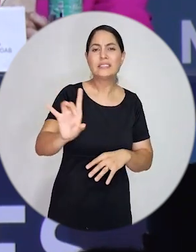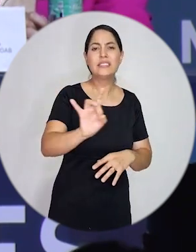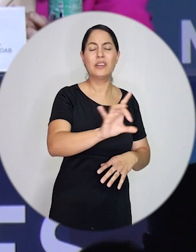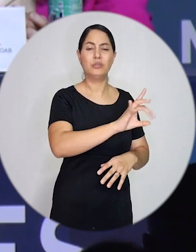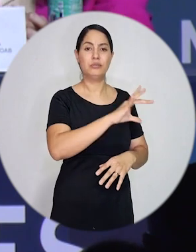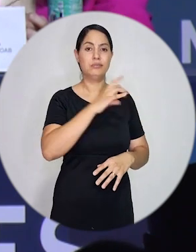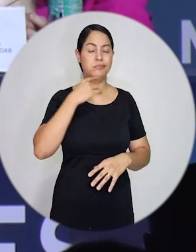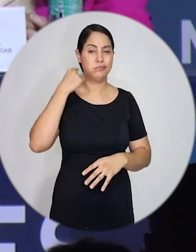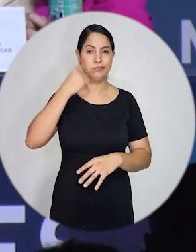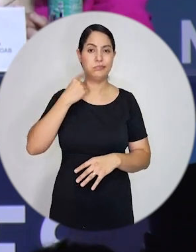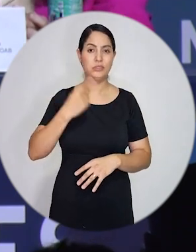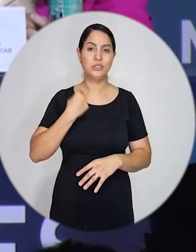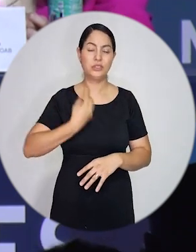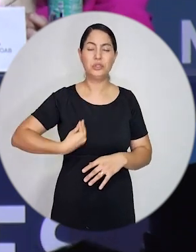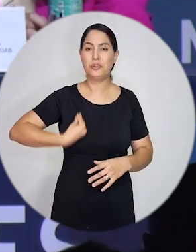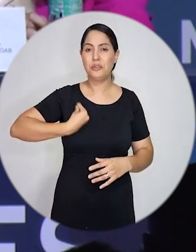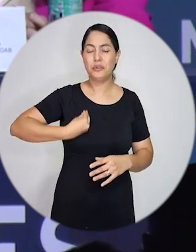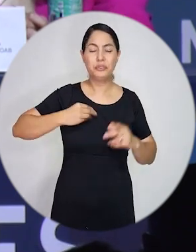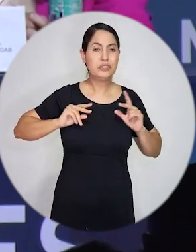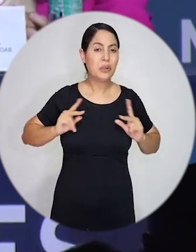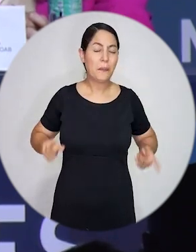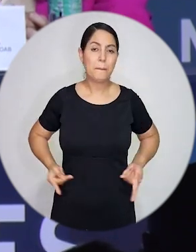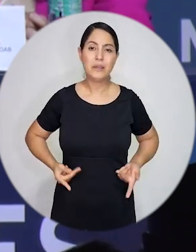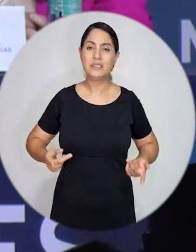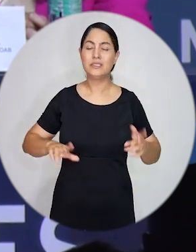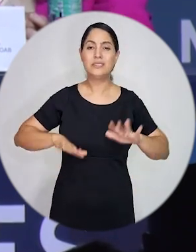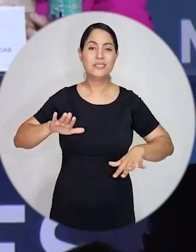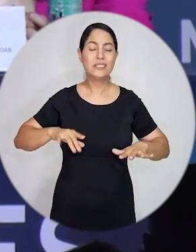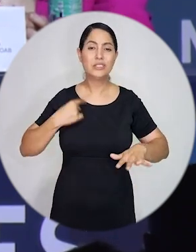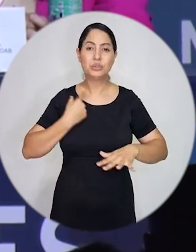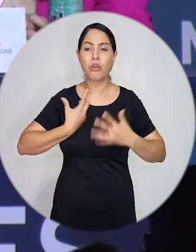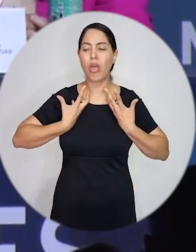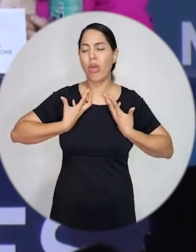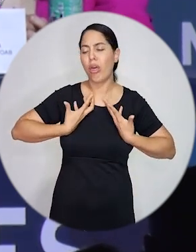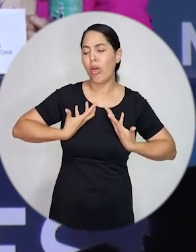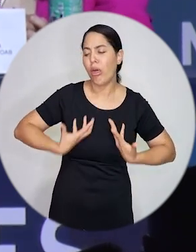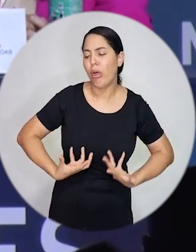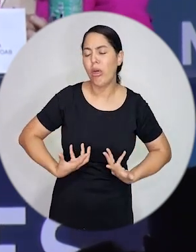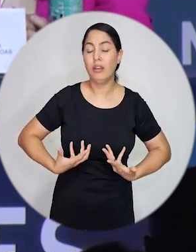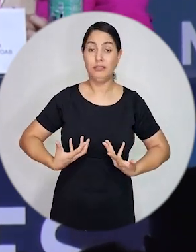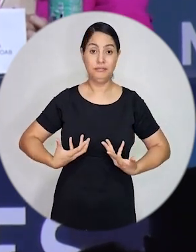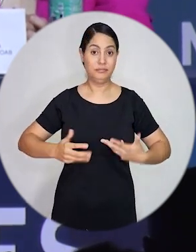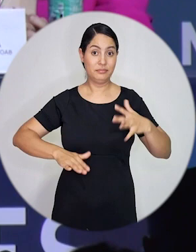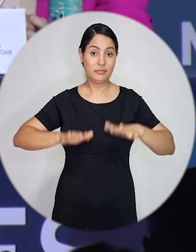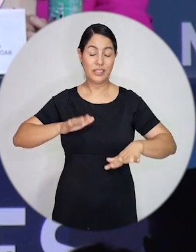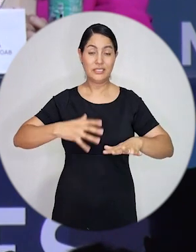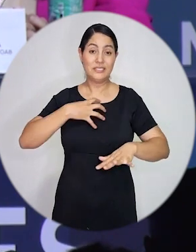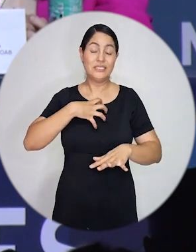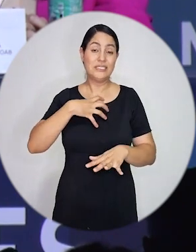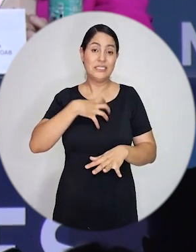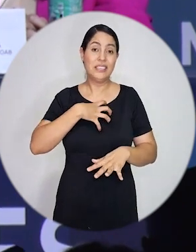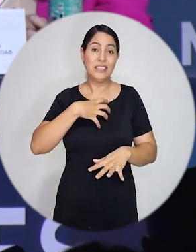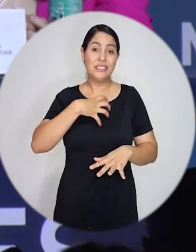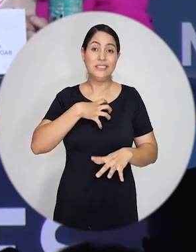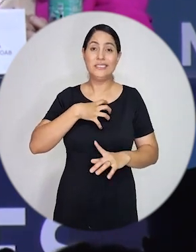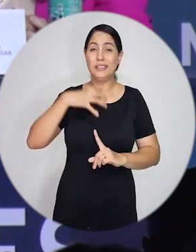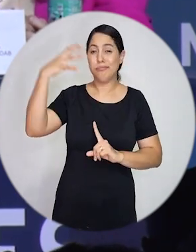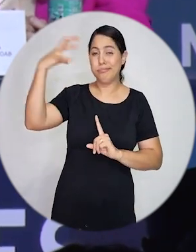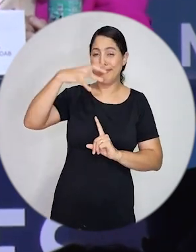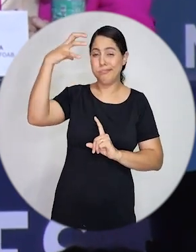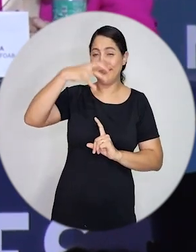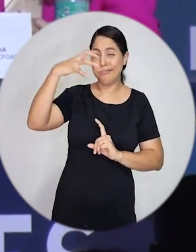A exemplo de cada um de vocês, somos seres humanos. Às vezes a gente cansa, às vezes a